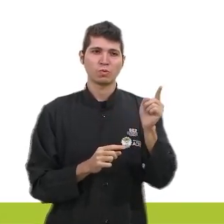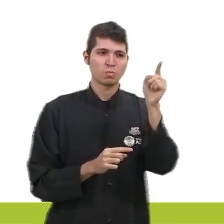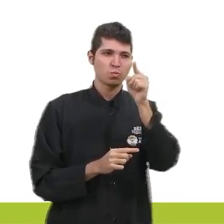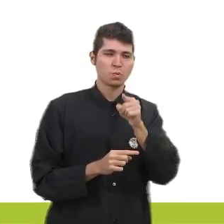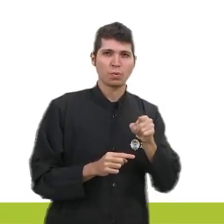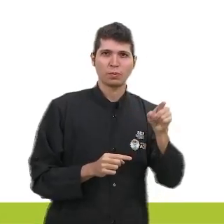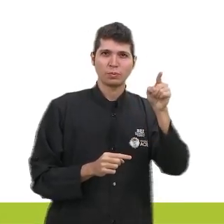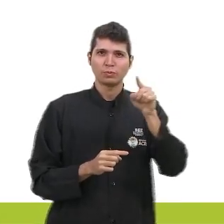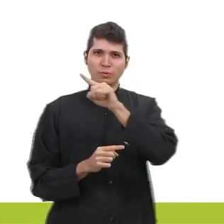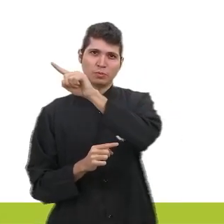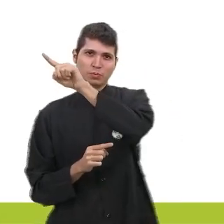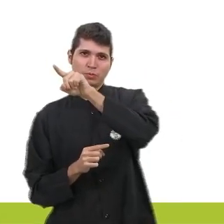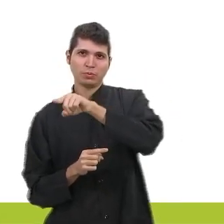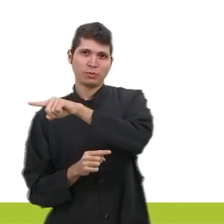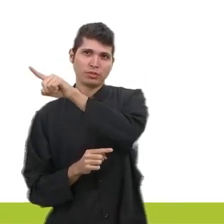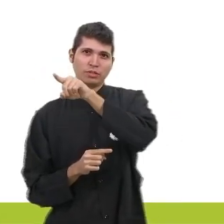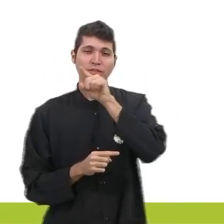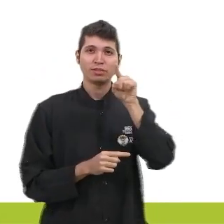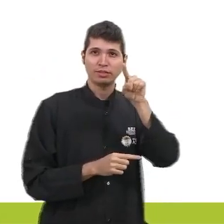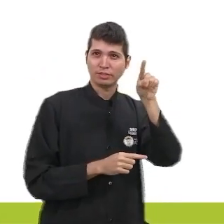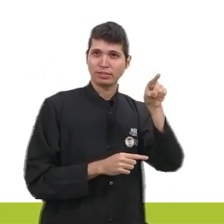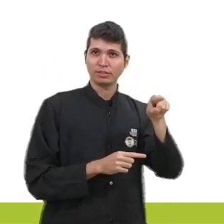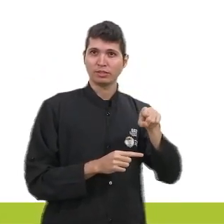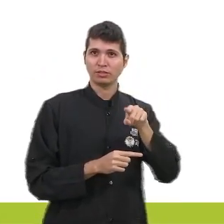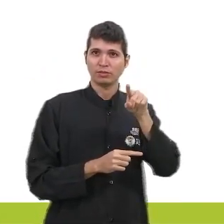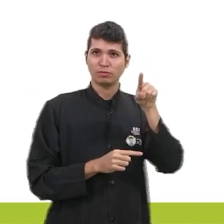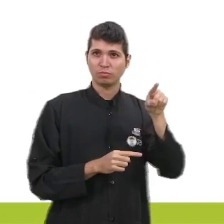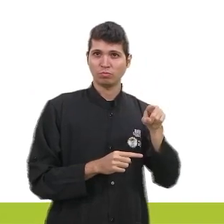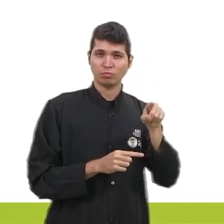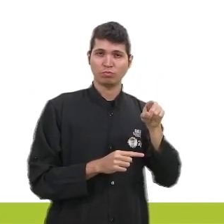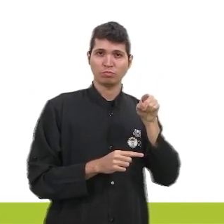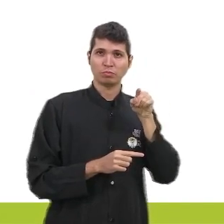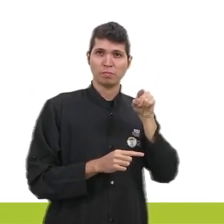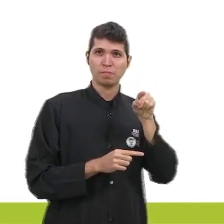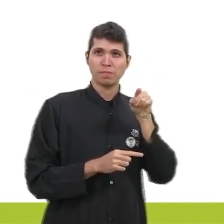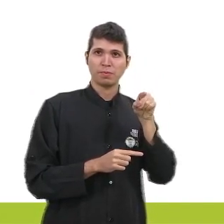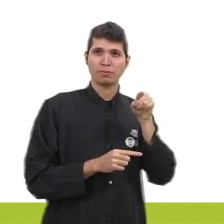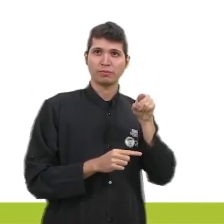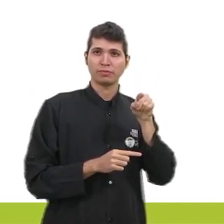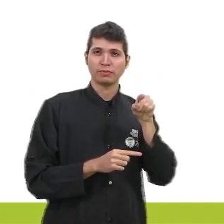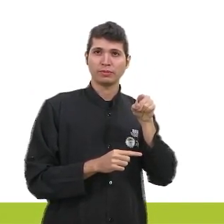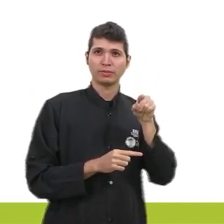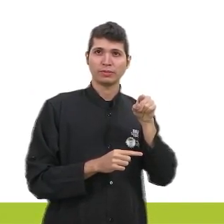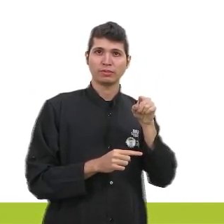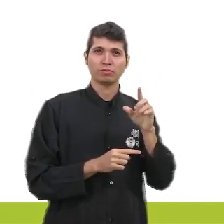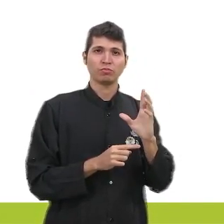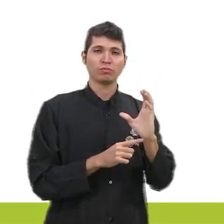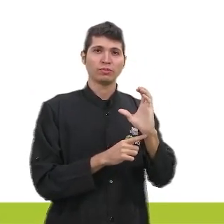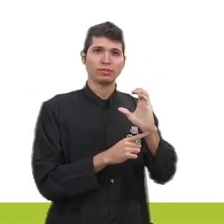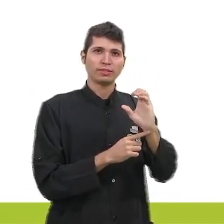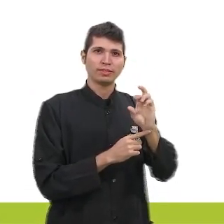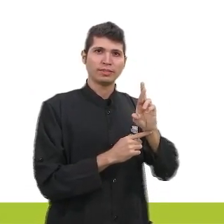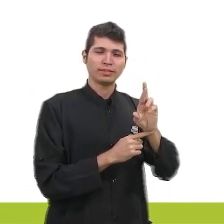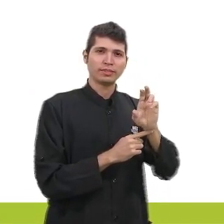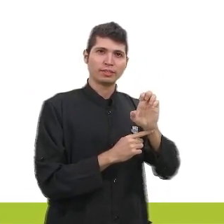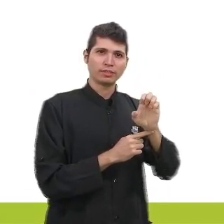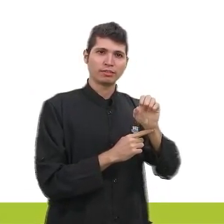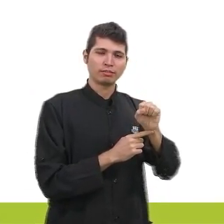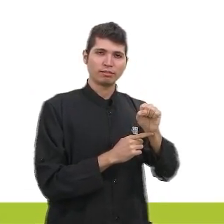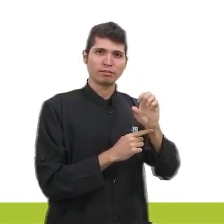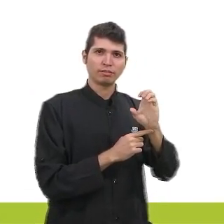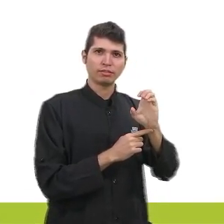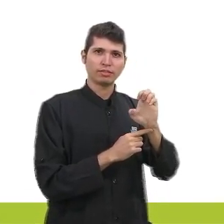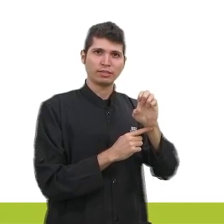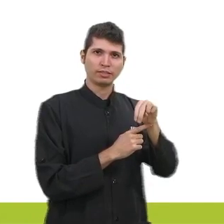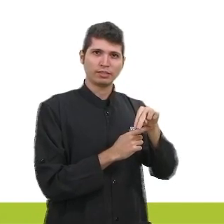os dois exemplos. Nesse primeiro emoji aqui, ó, a gente vai chamar de função crescente, tá? Pessoal, quando é que uma função do segundo grau é